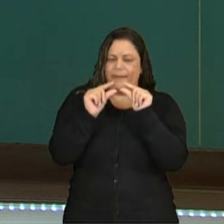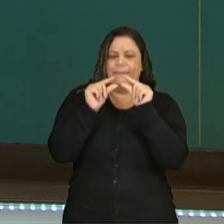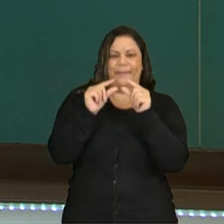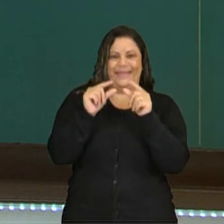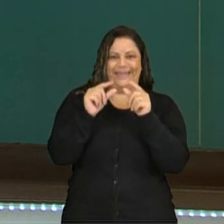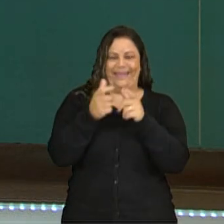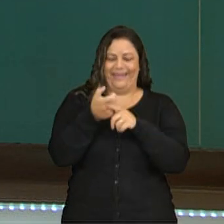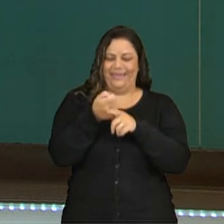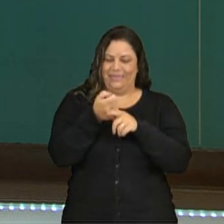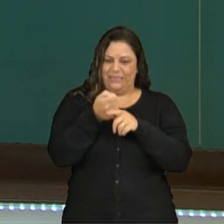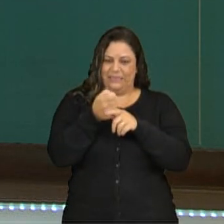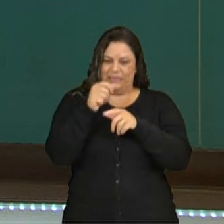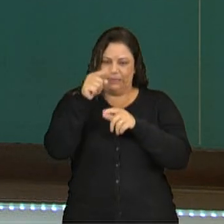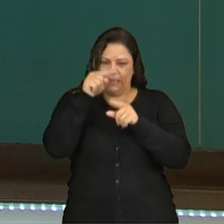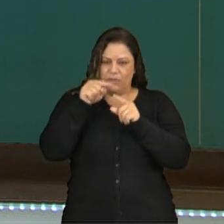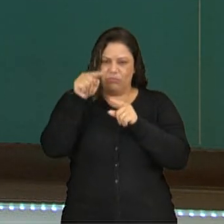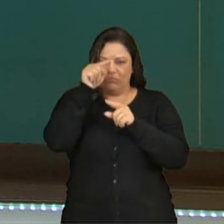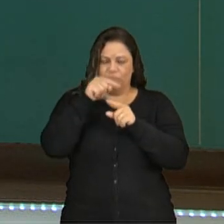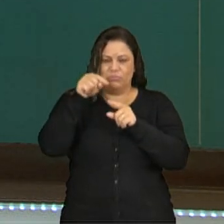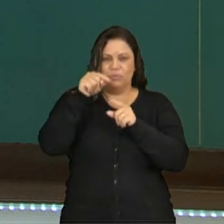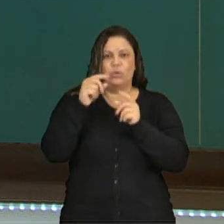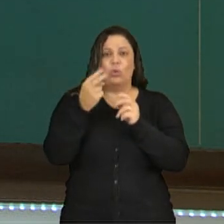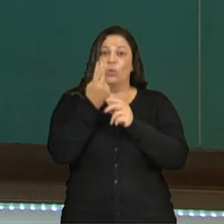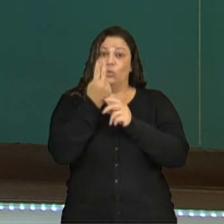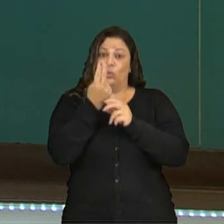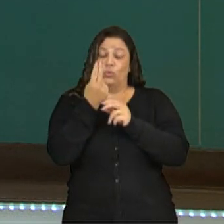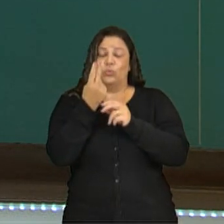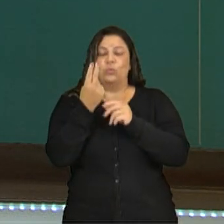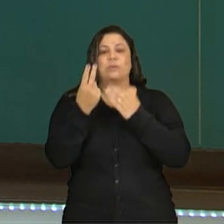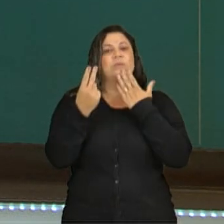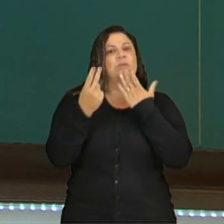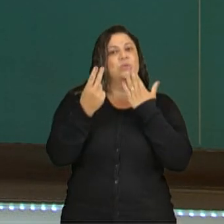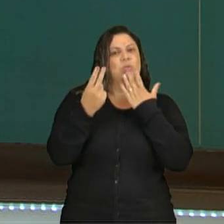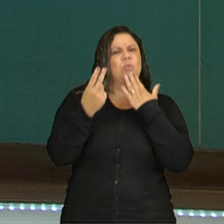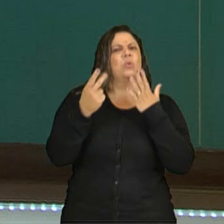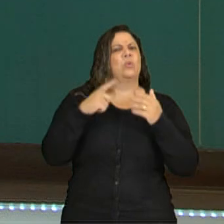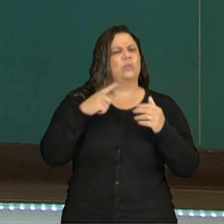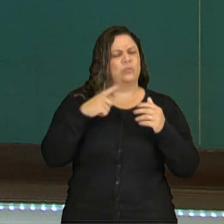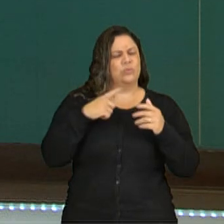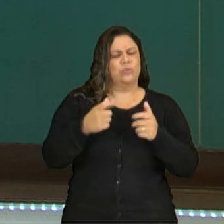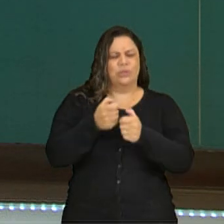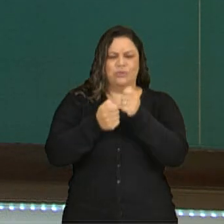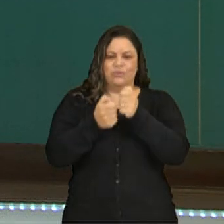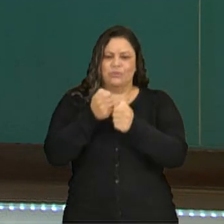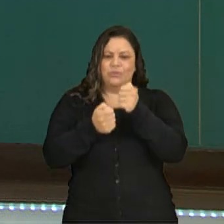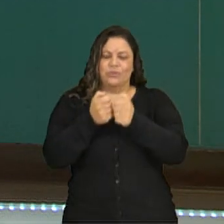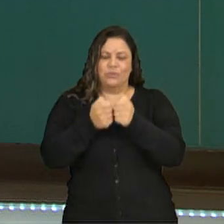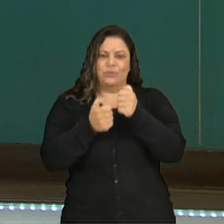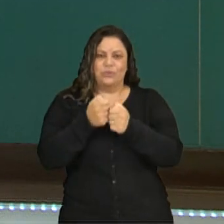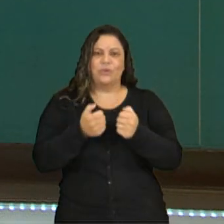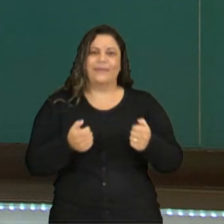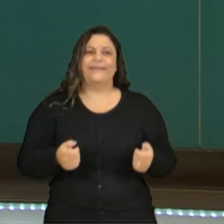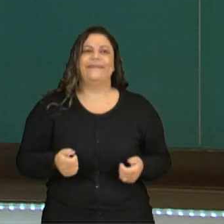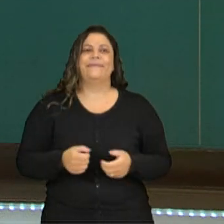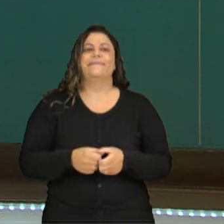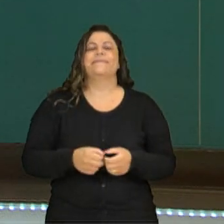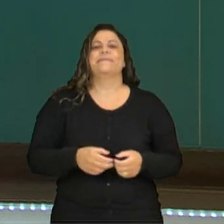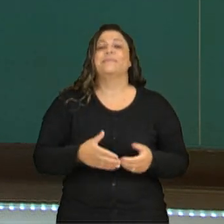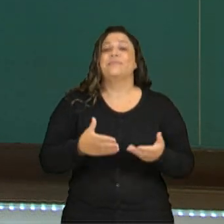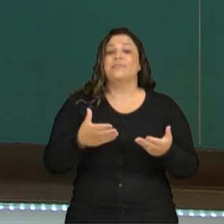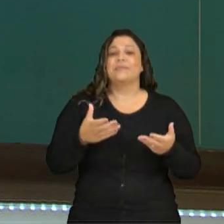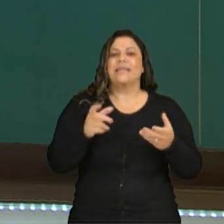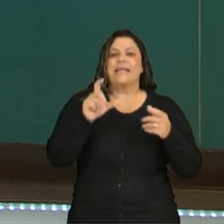e monocromática, ou seja, só duas cores, já existiam alguns joguinhos funcionando, tá? As